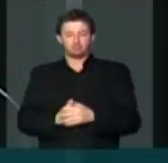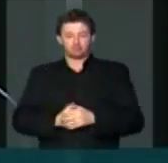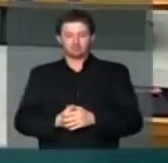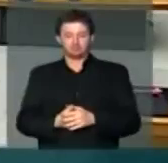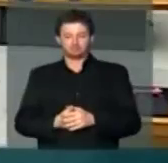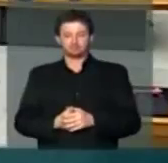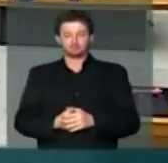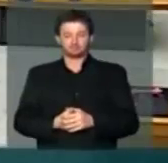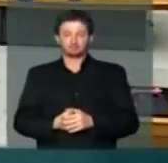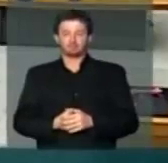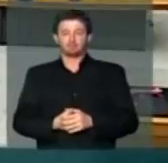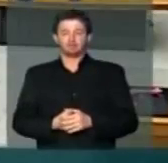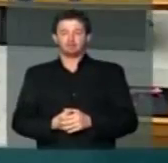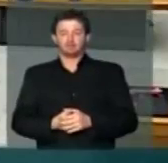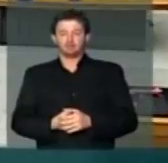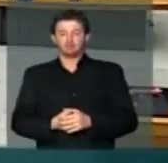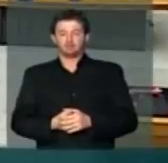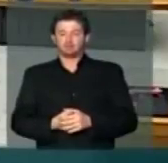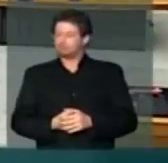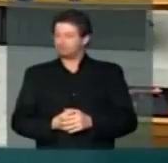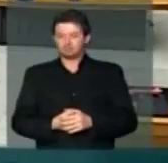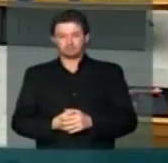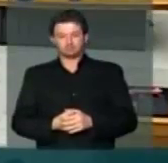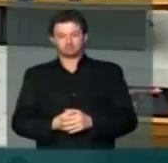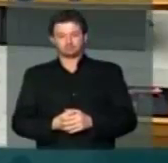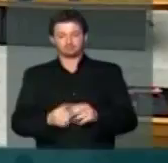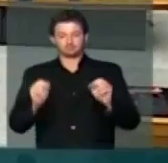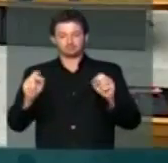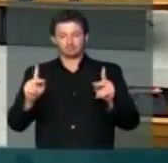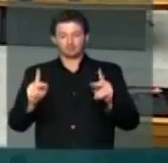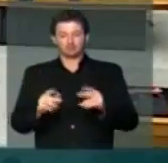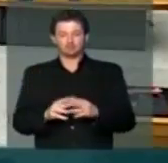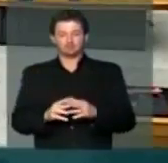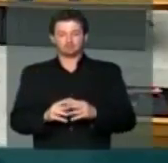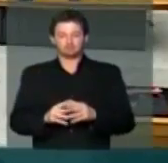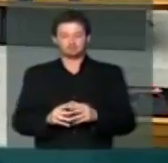Bem, para dar sequência...